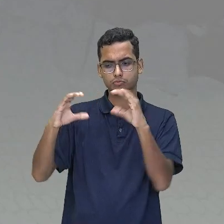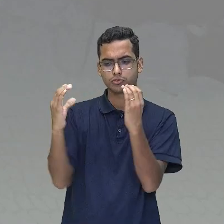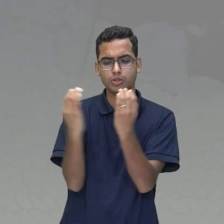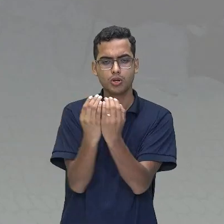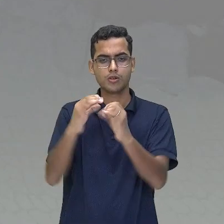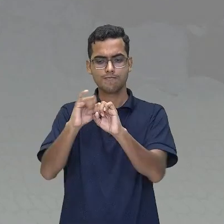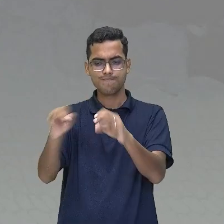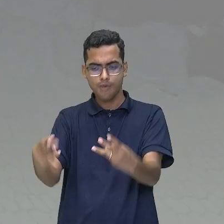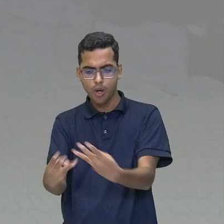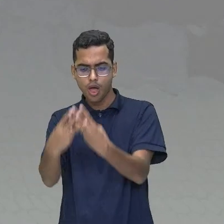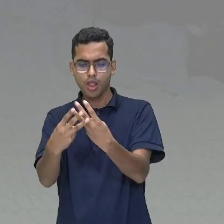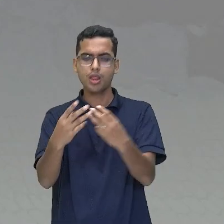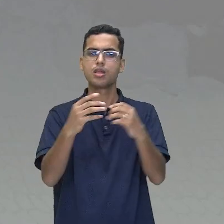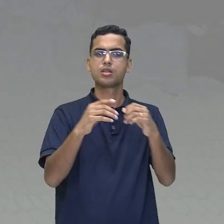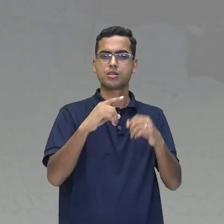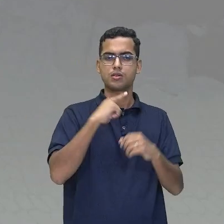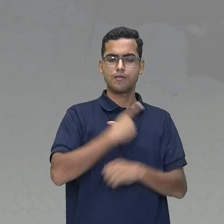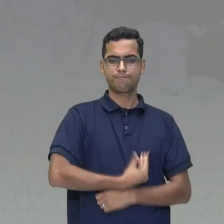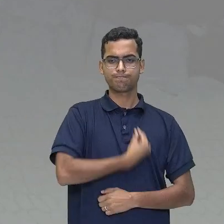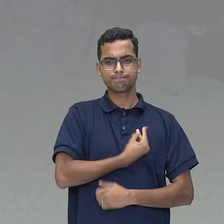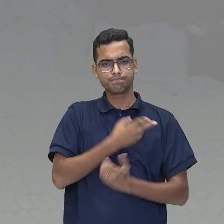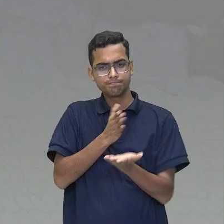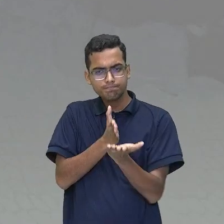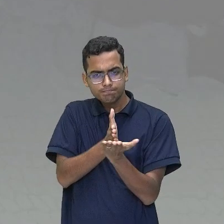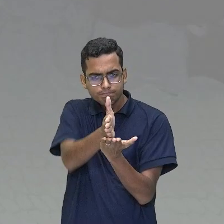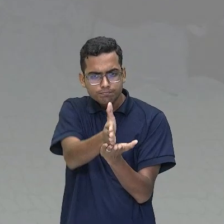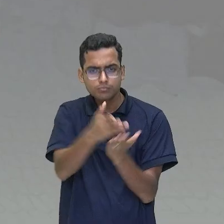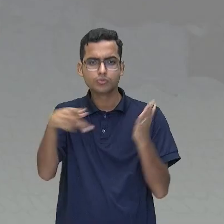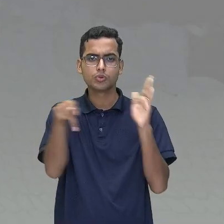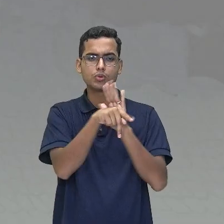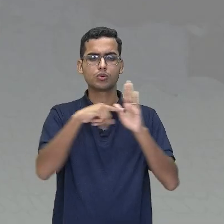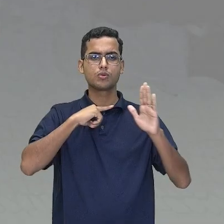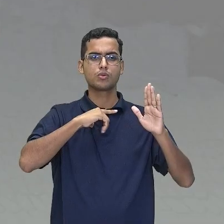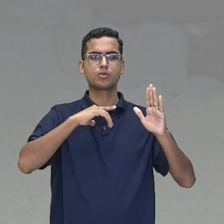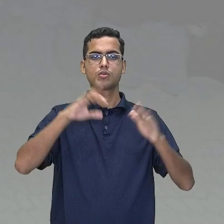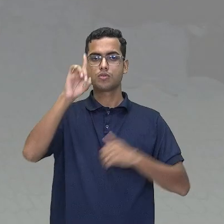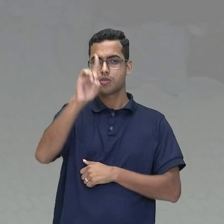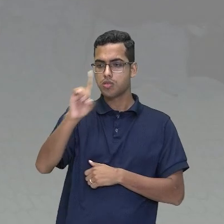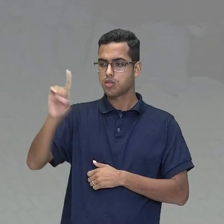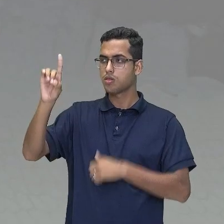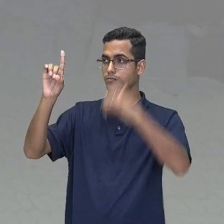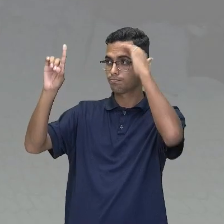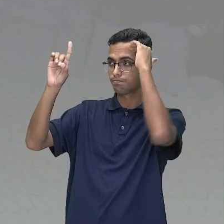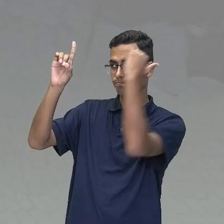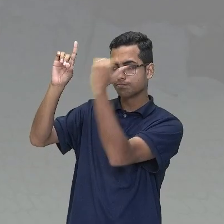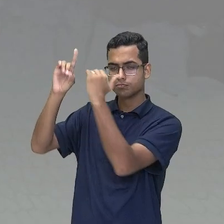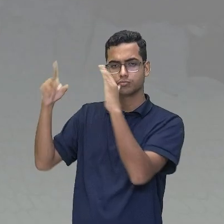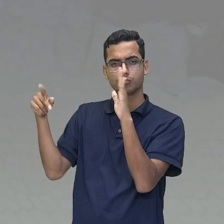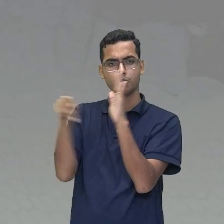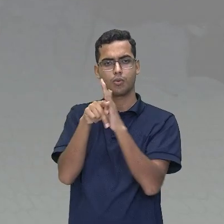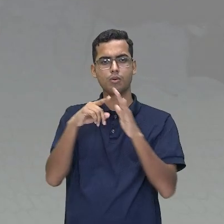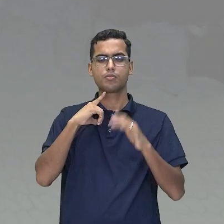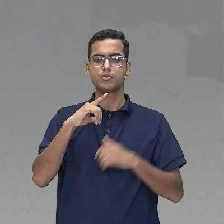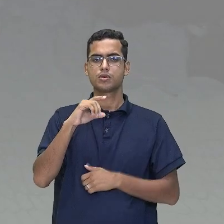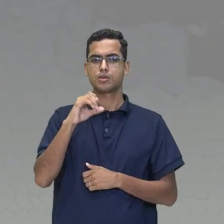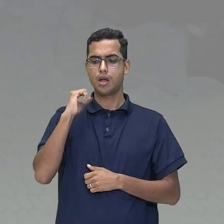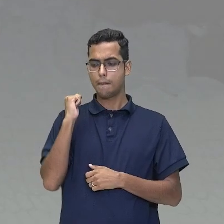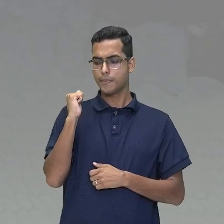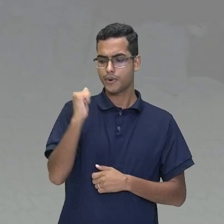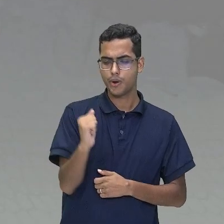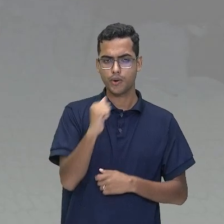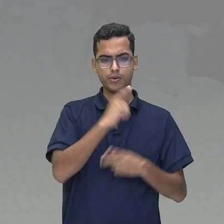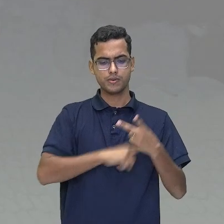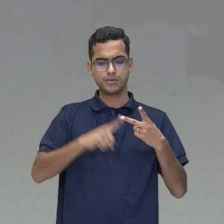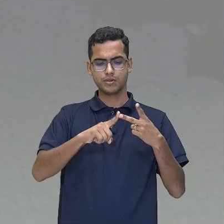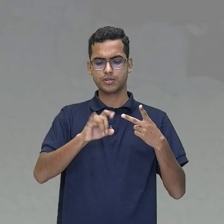essência de vida de quem segue o Deus de Abraão, o Deus de Isaac e o Deus de Jacó. Os primeiros mandamentos são